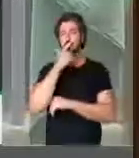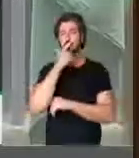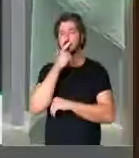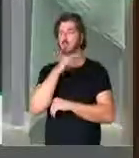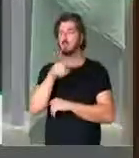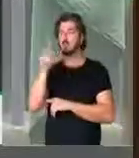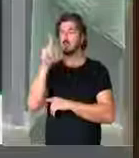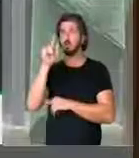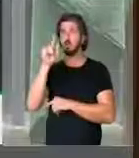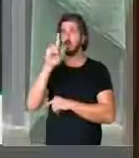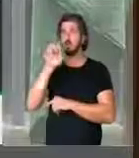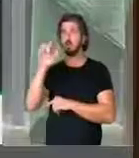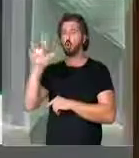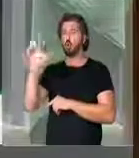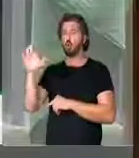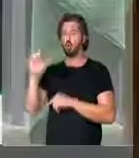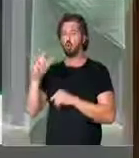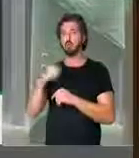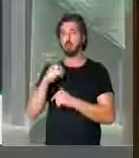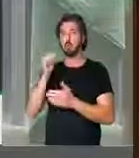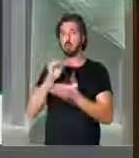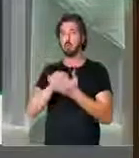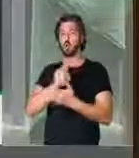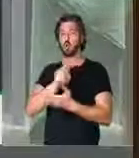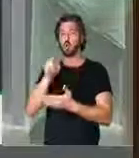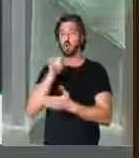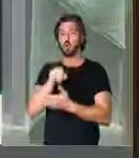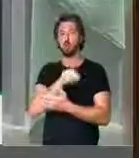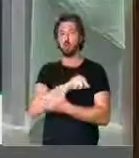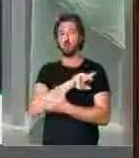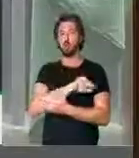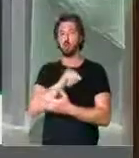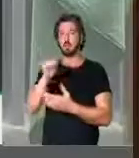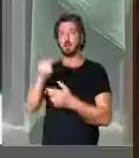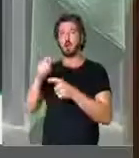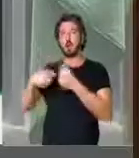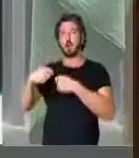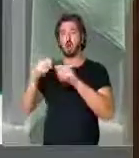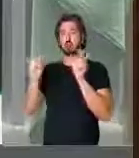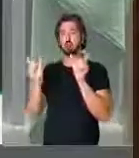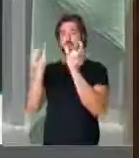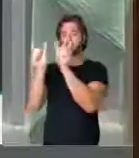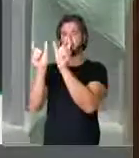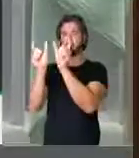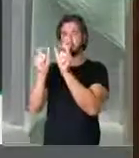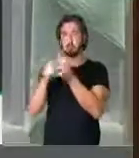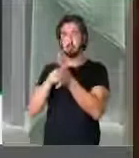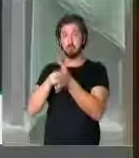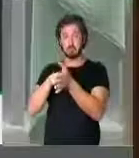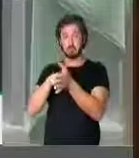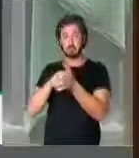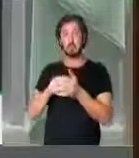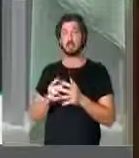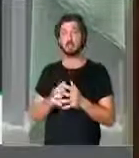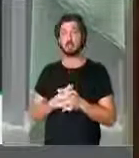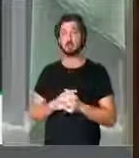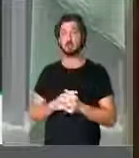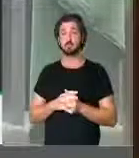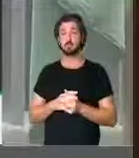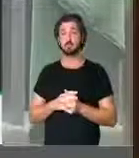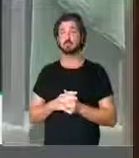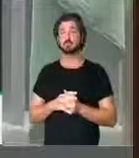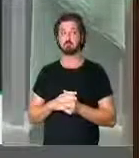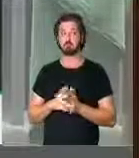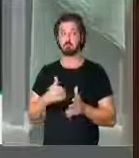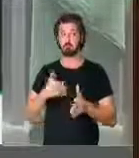Google e colocar o nome do deputado e do lado a palavra corrupção e mandar pesquisar.